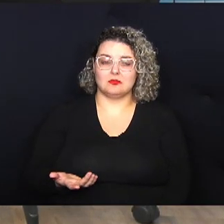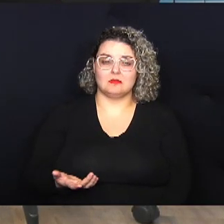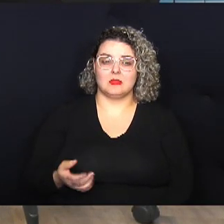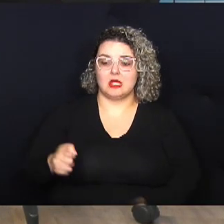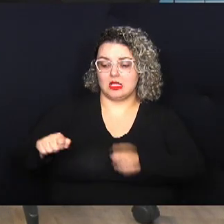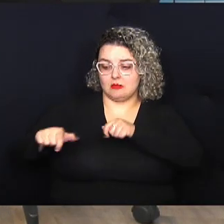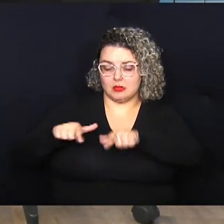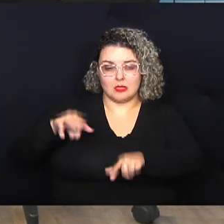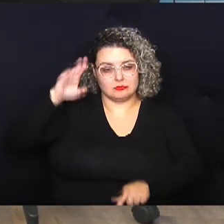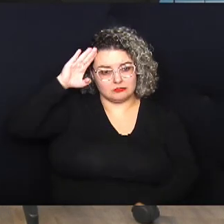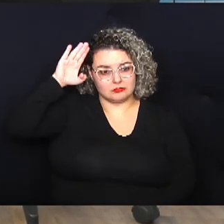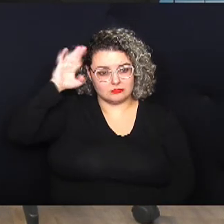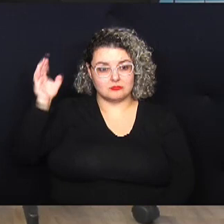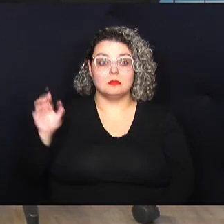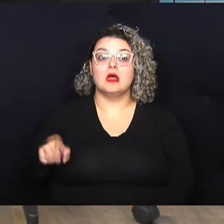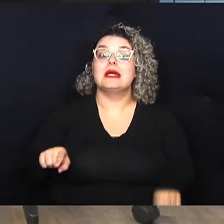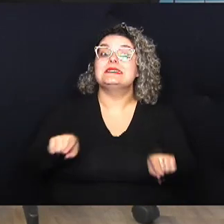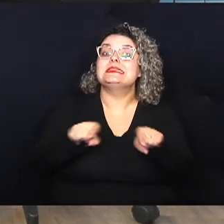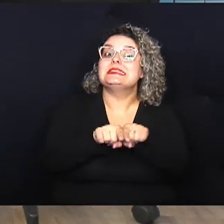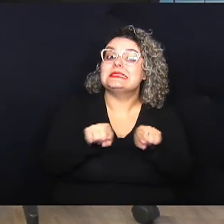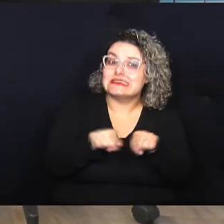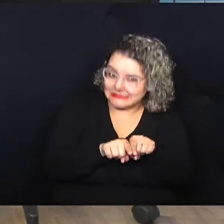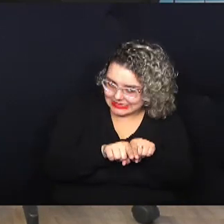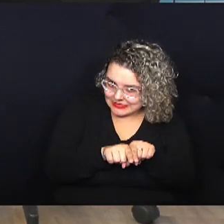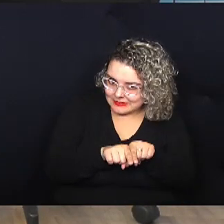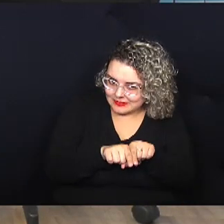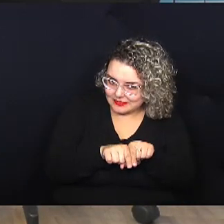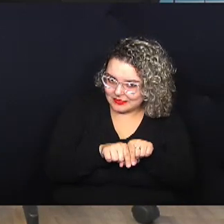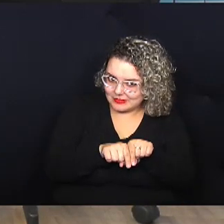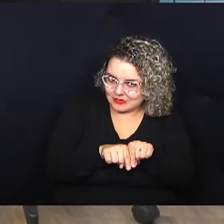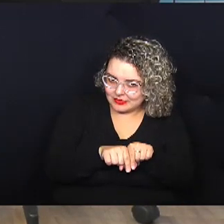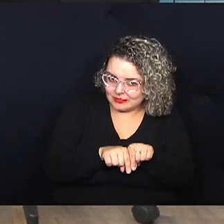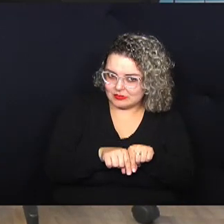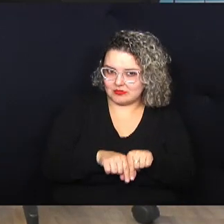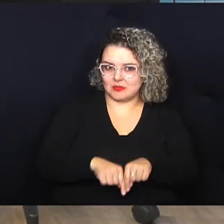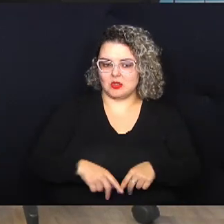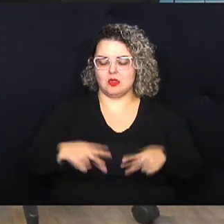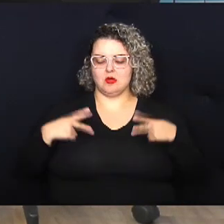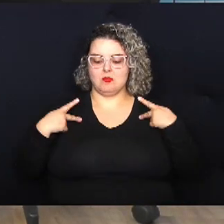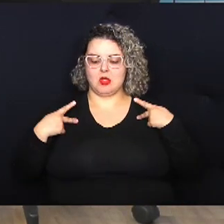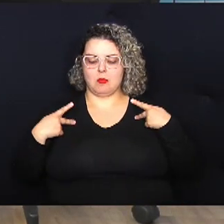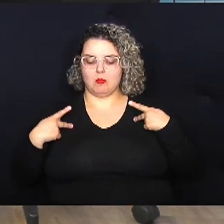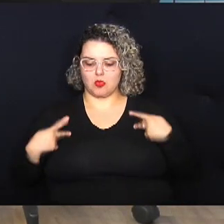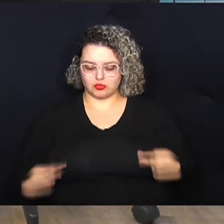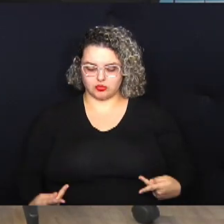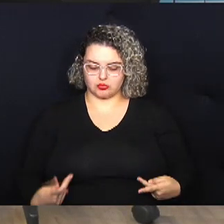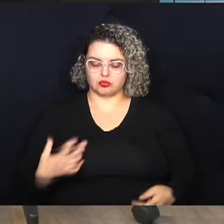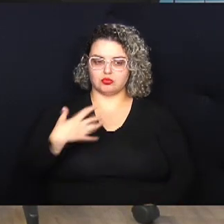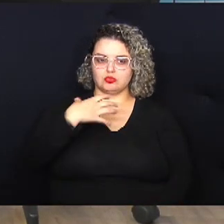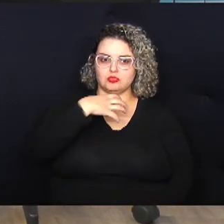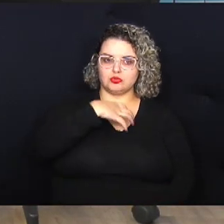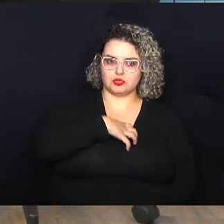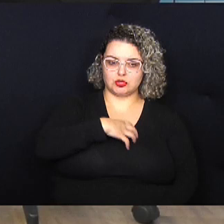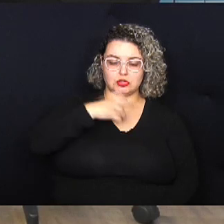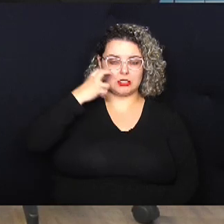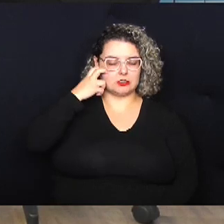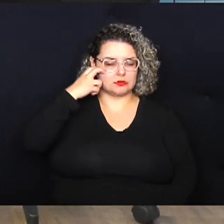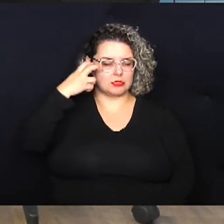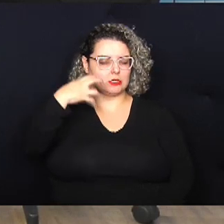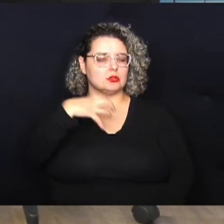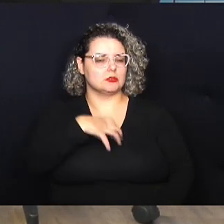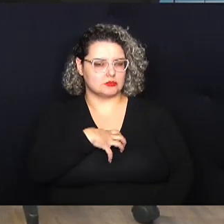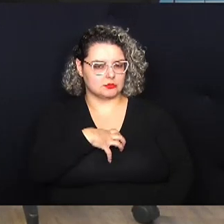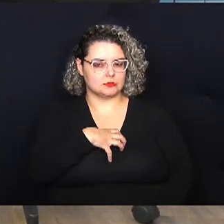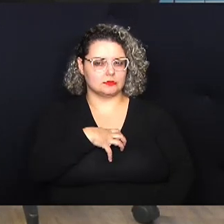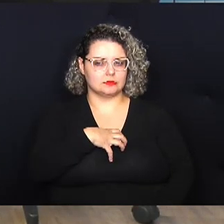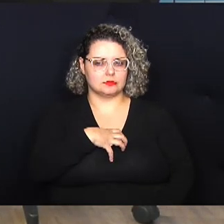formação acadêmica, mas sim pelo nosso posicionamento, pela nossa inteligência emocional?